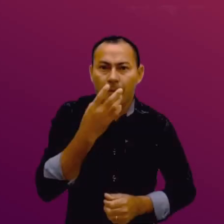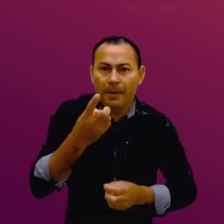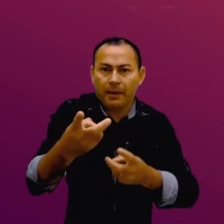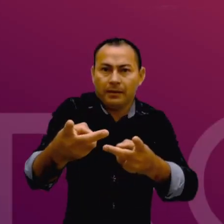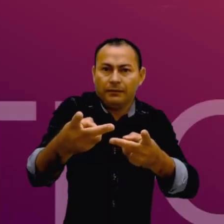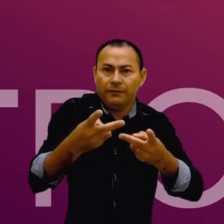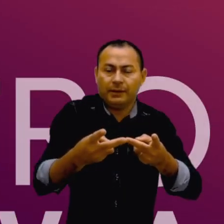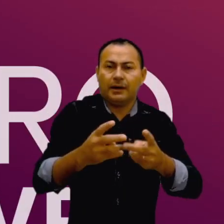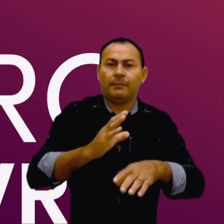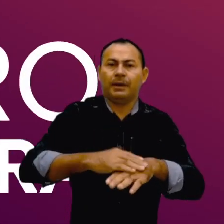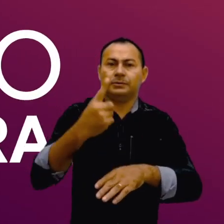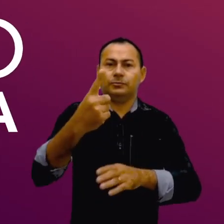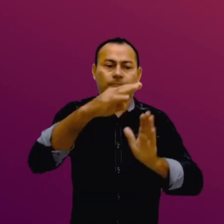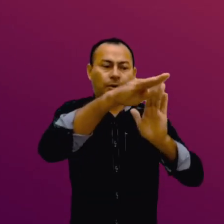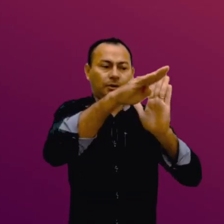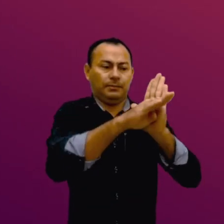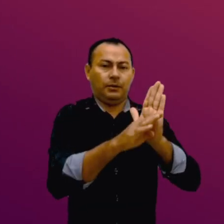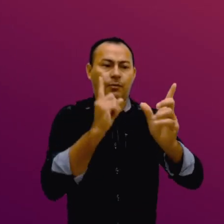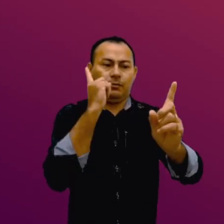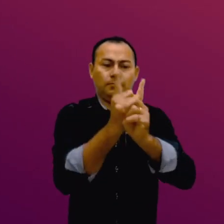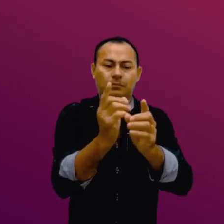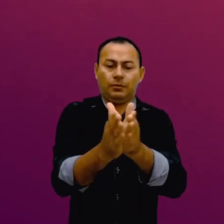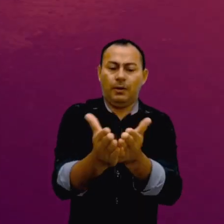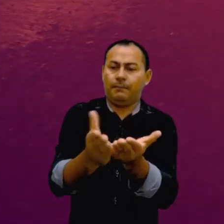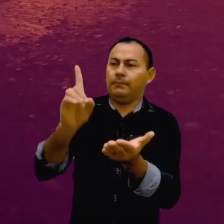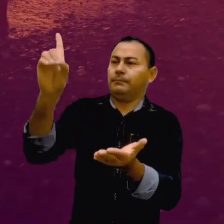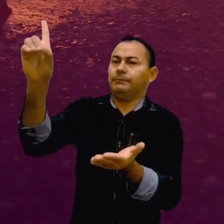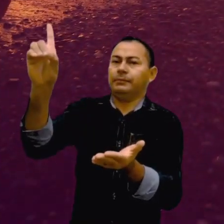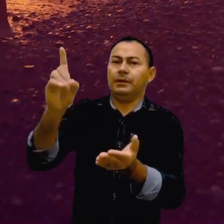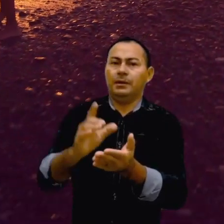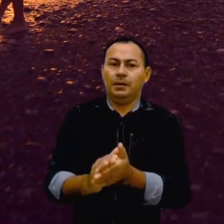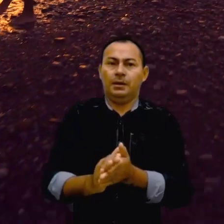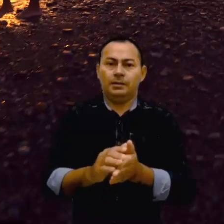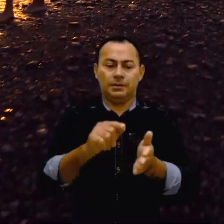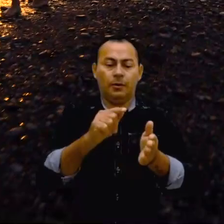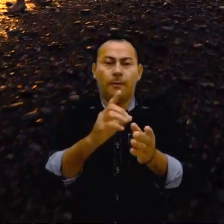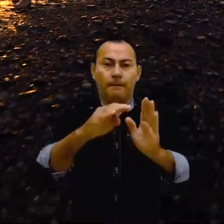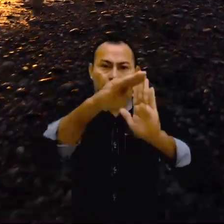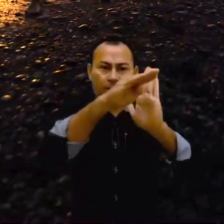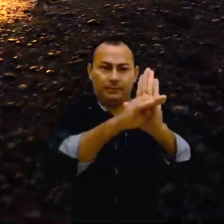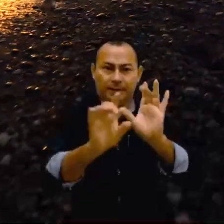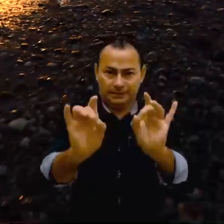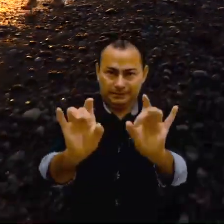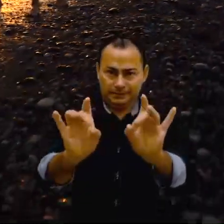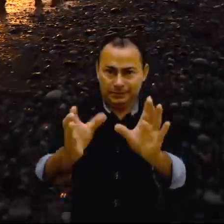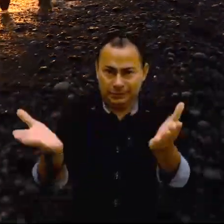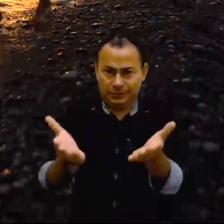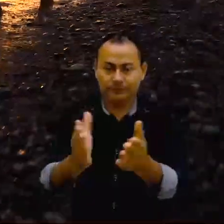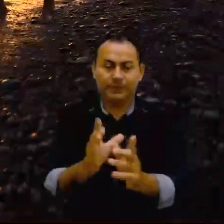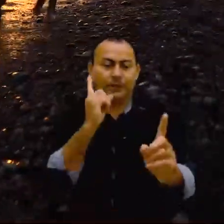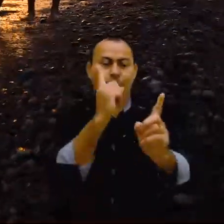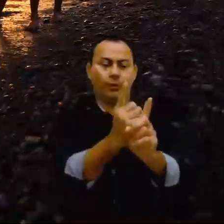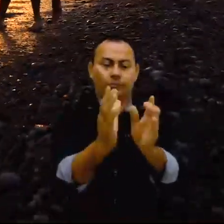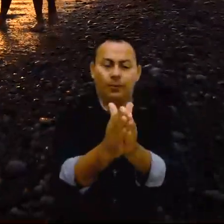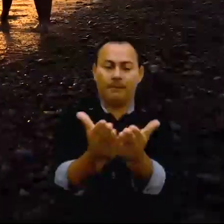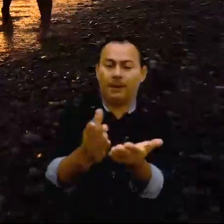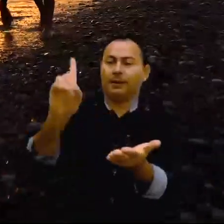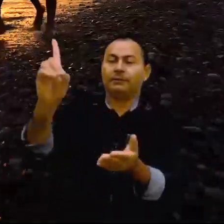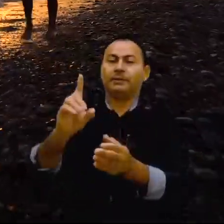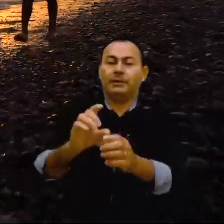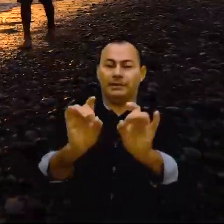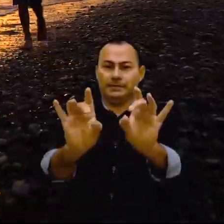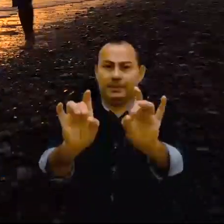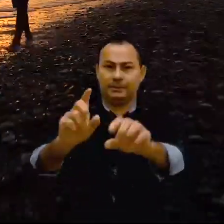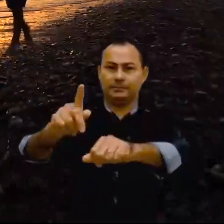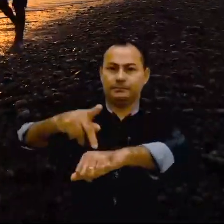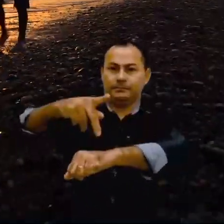Seja bem-vindo a mais um programa Encontro com a Palavra. Este é um programa especial, Encontro com a Palavra, especial